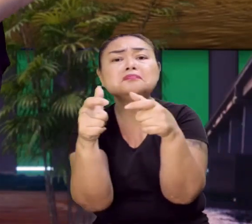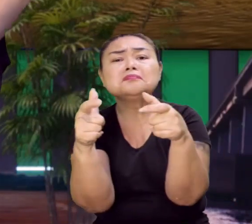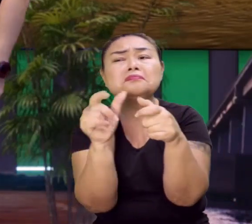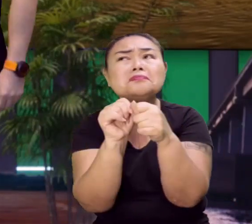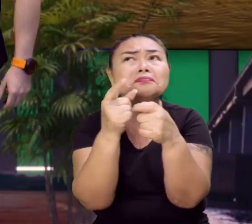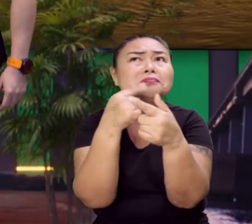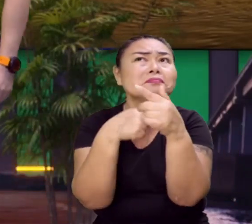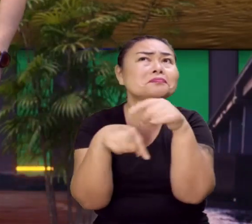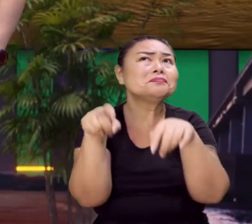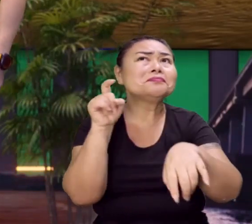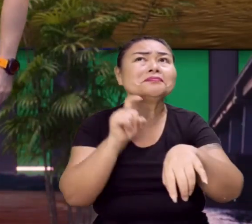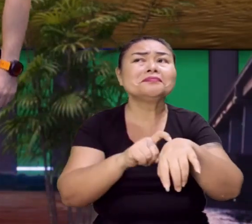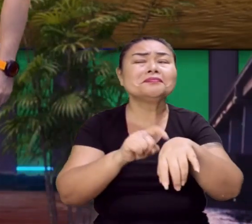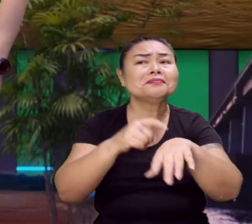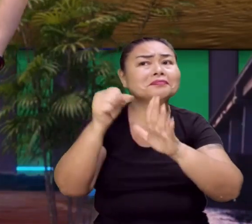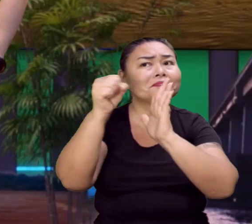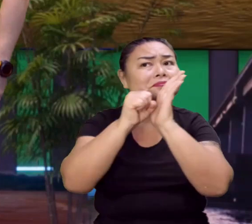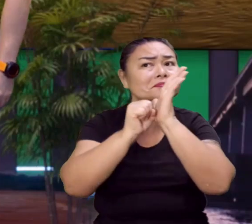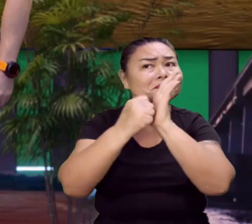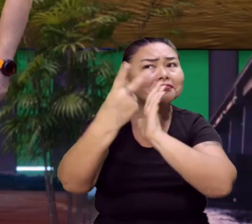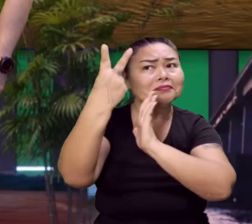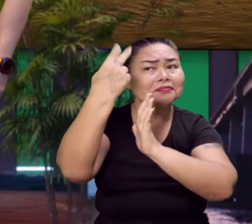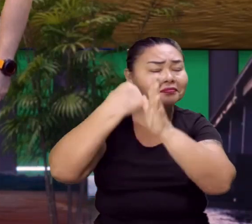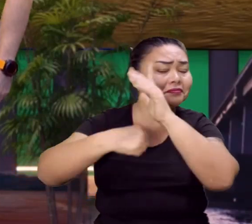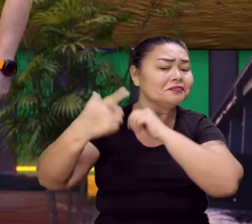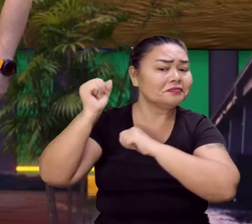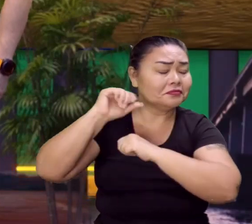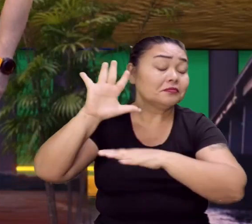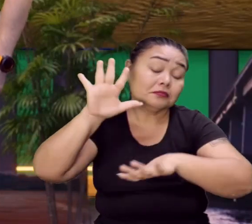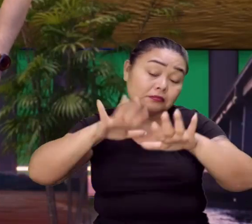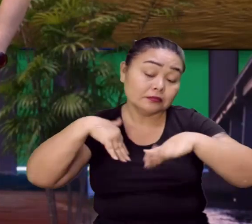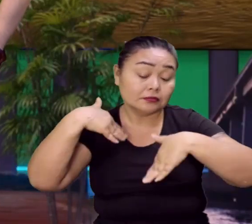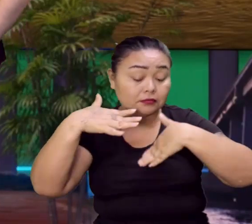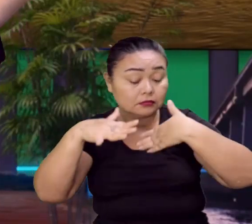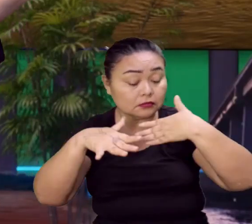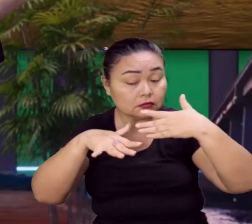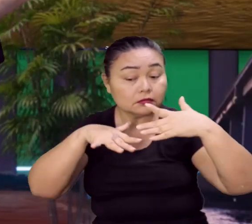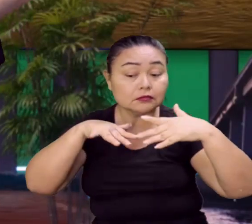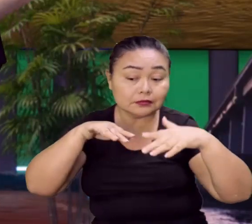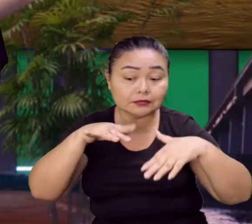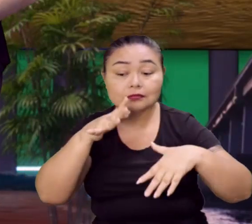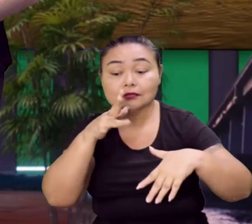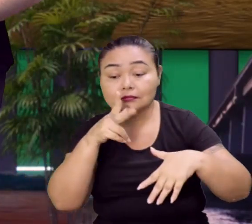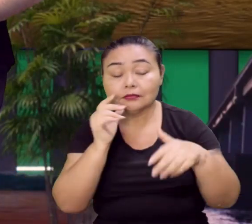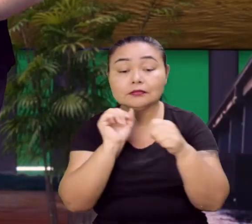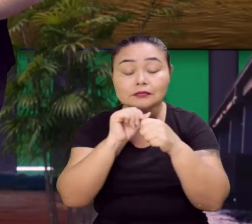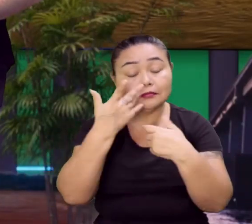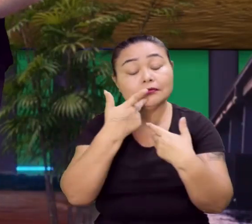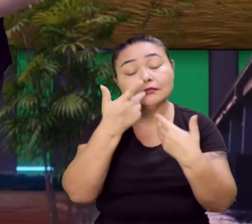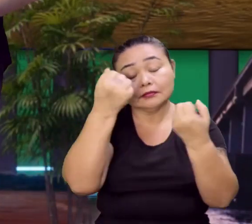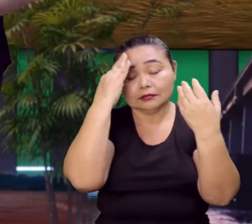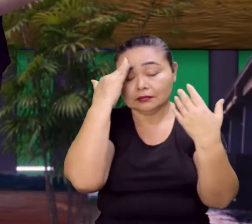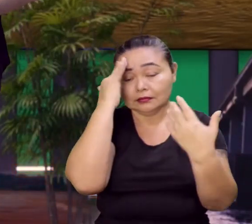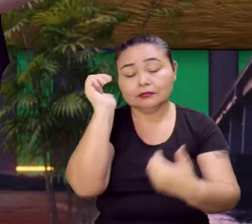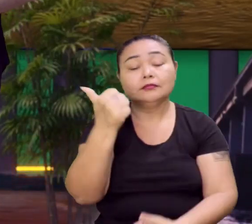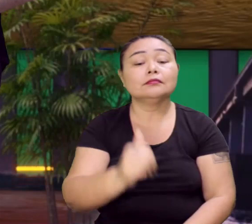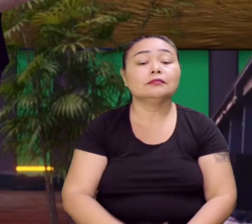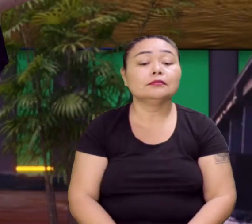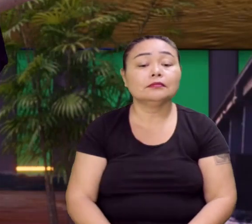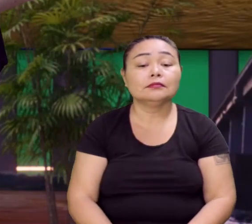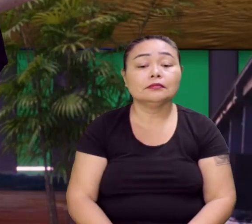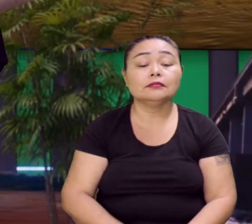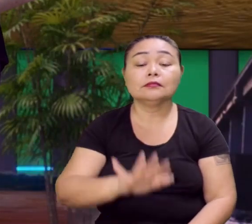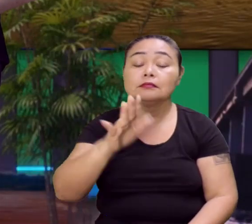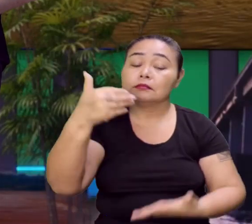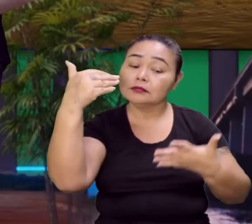no tempo dos 2 séculos atrás. Exatamente. Ainda, né, Rogério? Verdade. Beleza? Então era isso que a gente queria que você entendesse. Justamente.